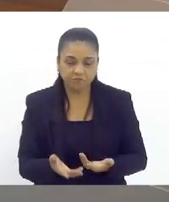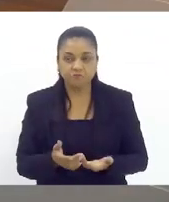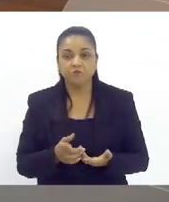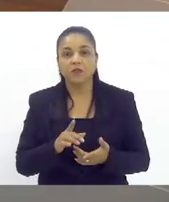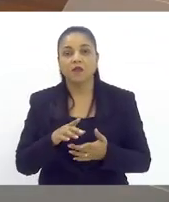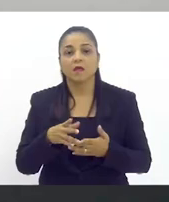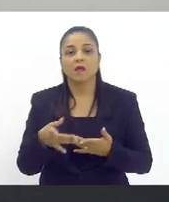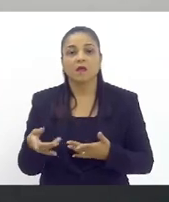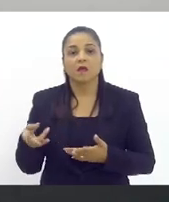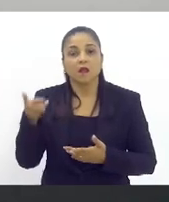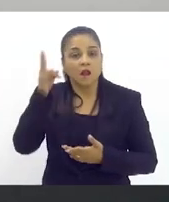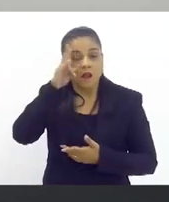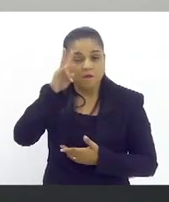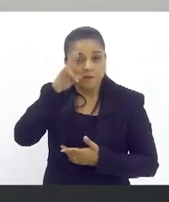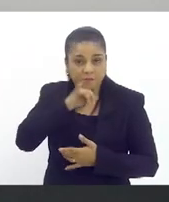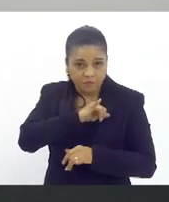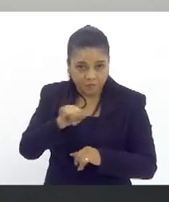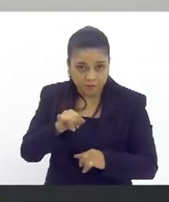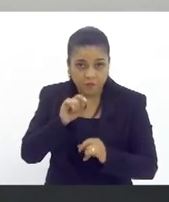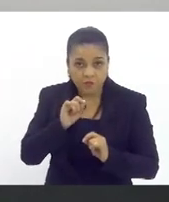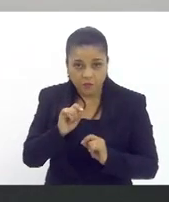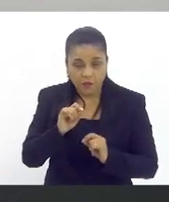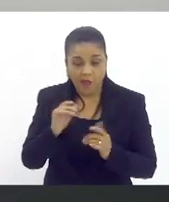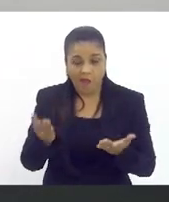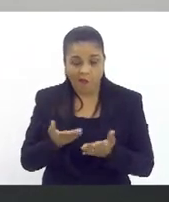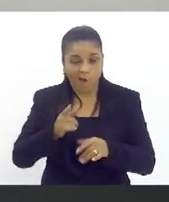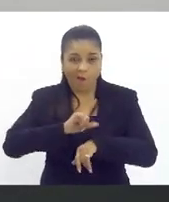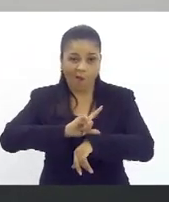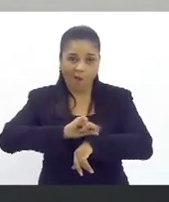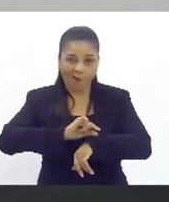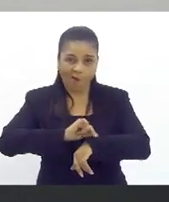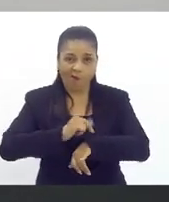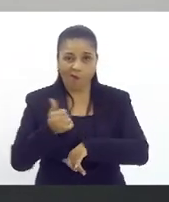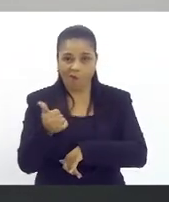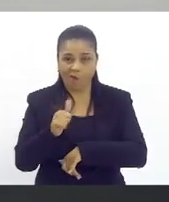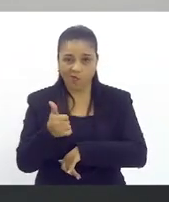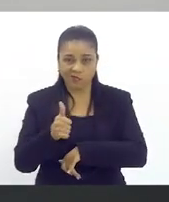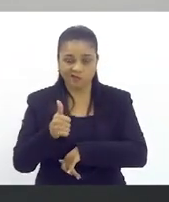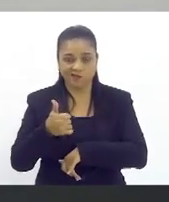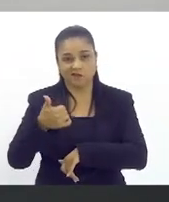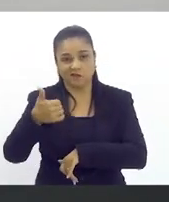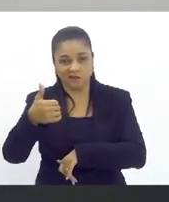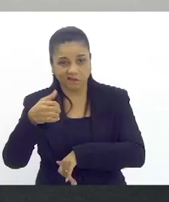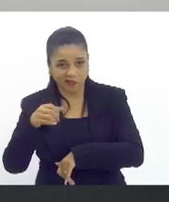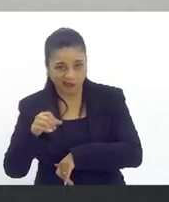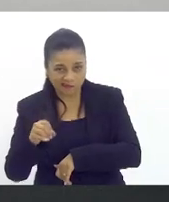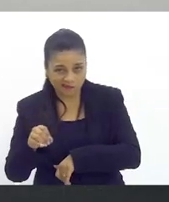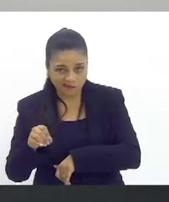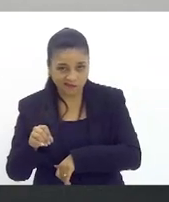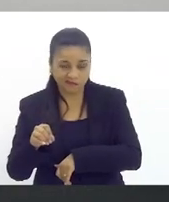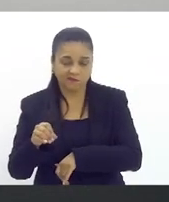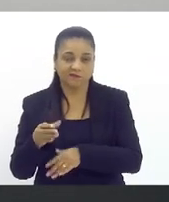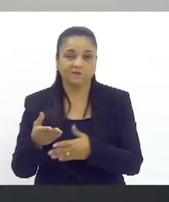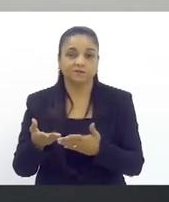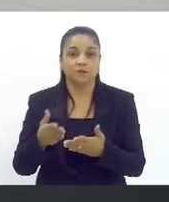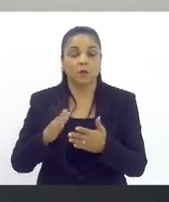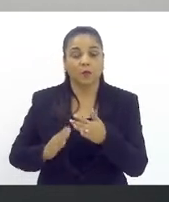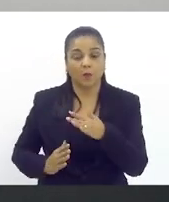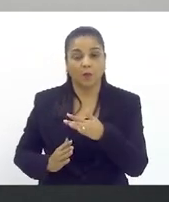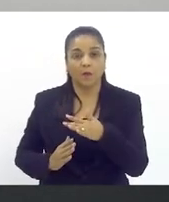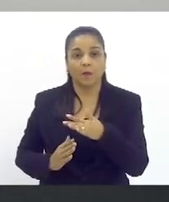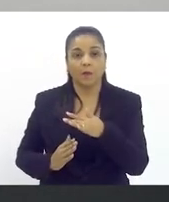lembrete Agora são 11 horas e 10 minutos nós temos um teto